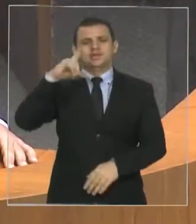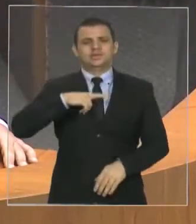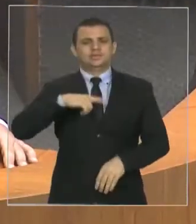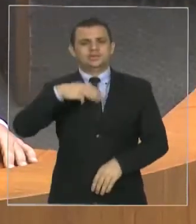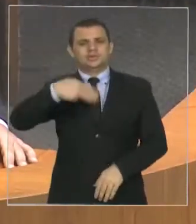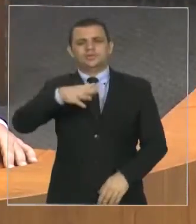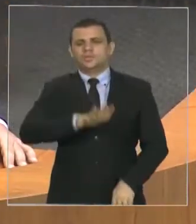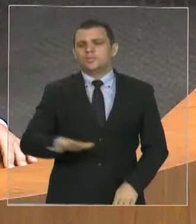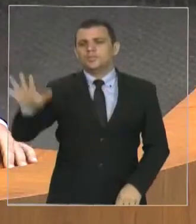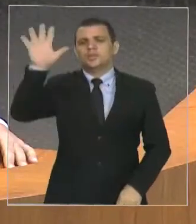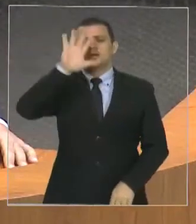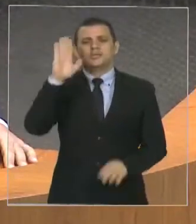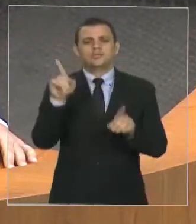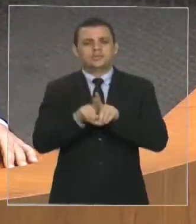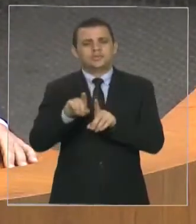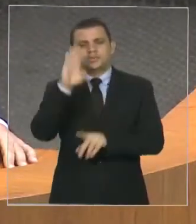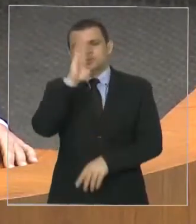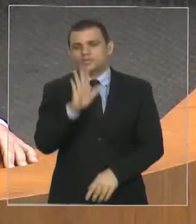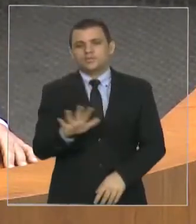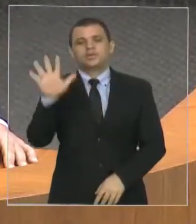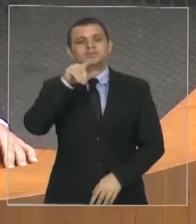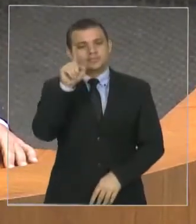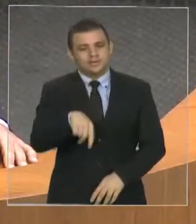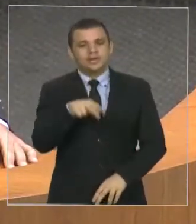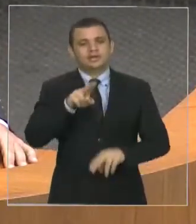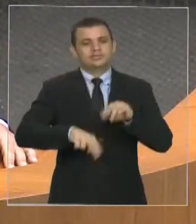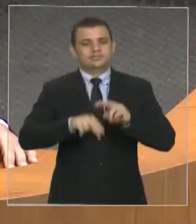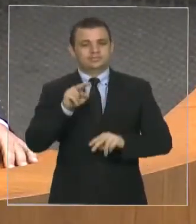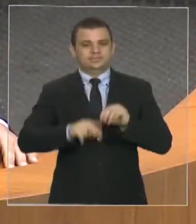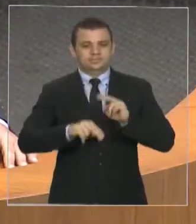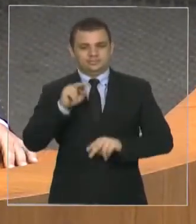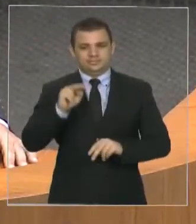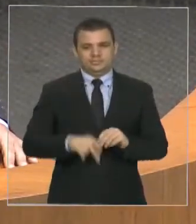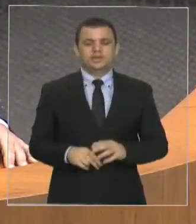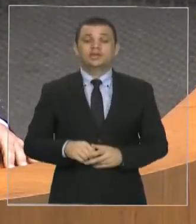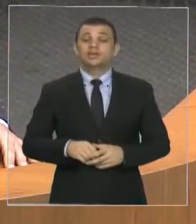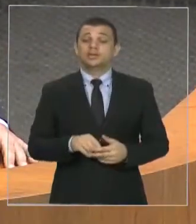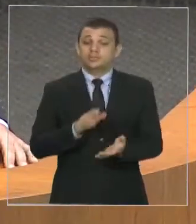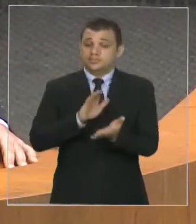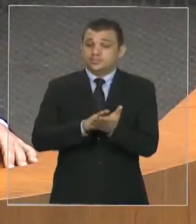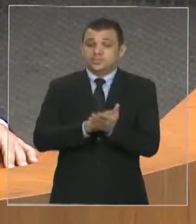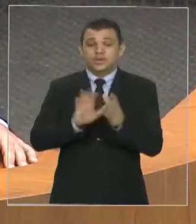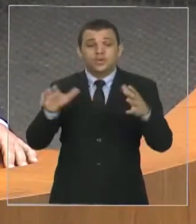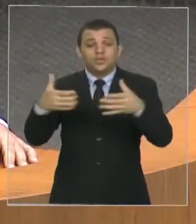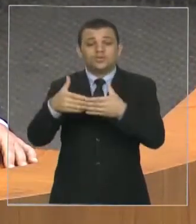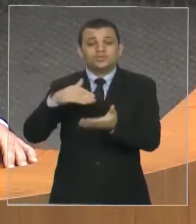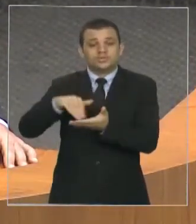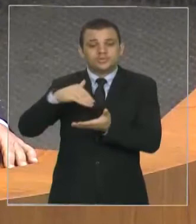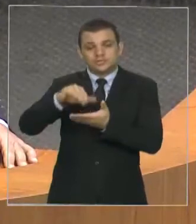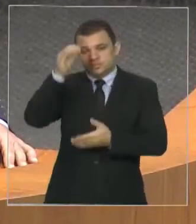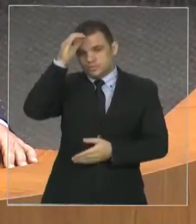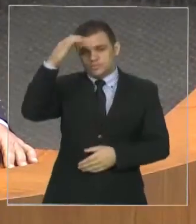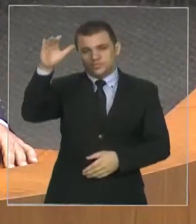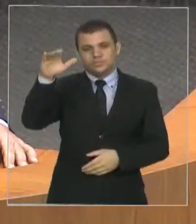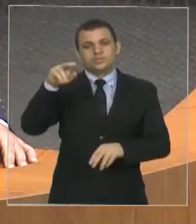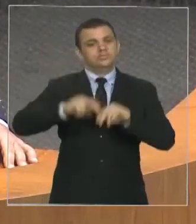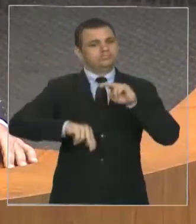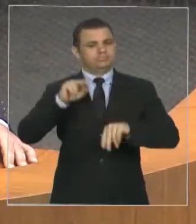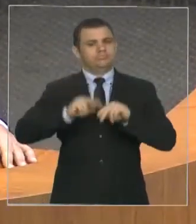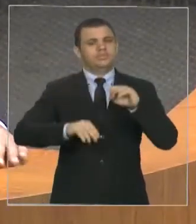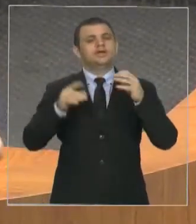no Brasil, que é o São João. Parabéns a toda a equipe da Secretaria de Cultura. São João realmente foi